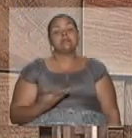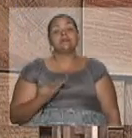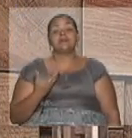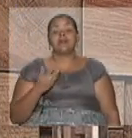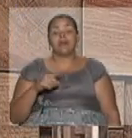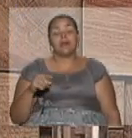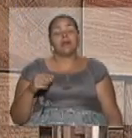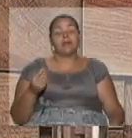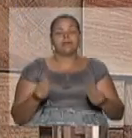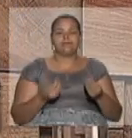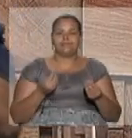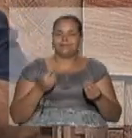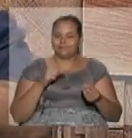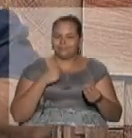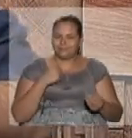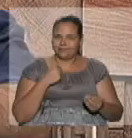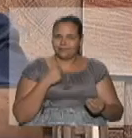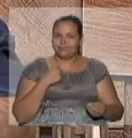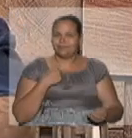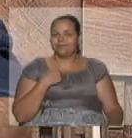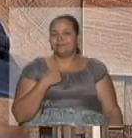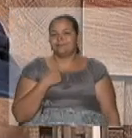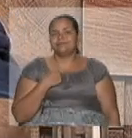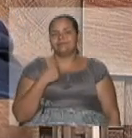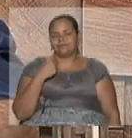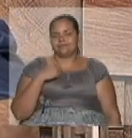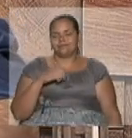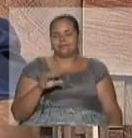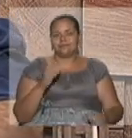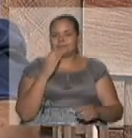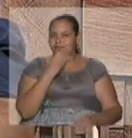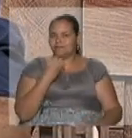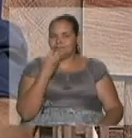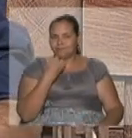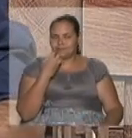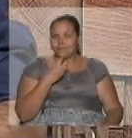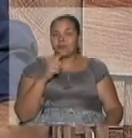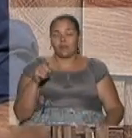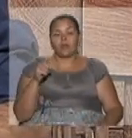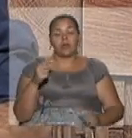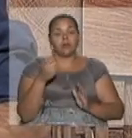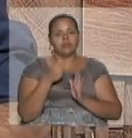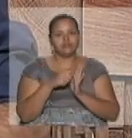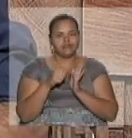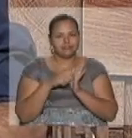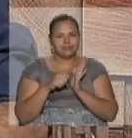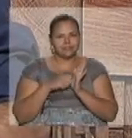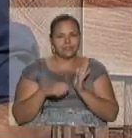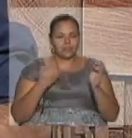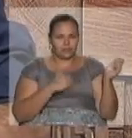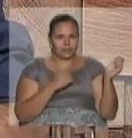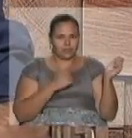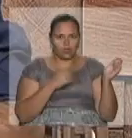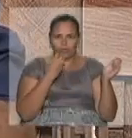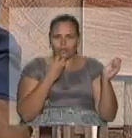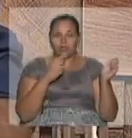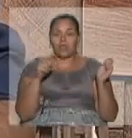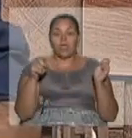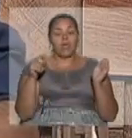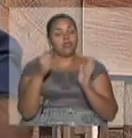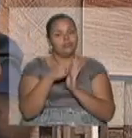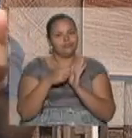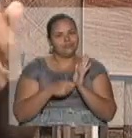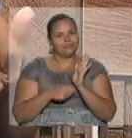nesse sistema, né? Que eu mando a música e ele coloca a letra. Com o Paulinho foi assim.